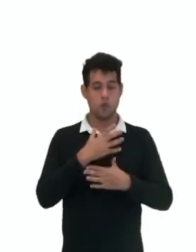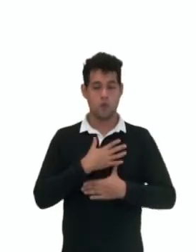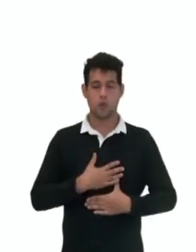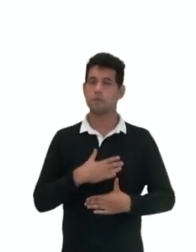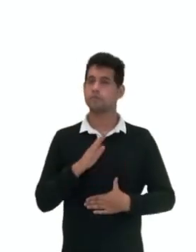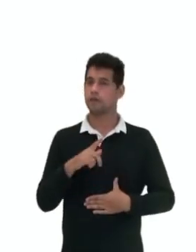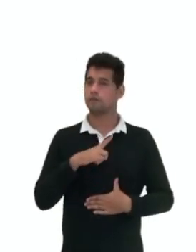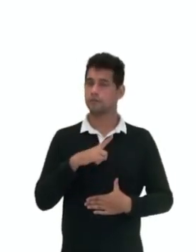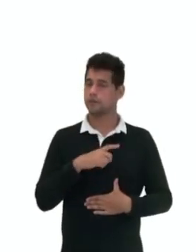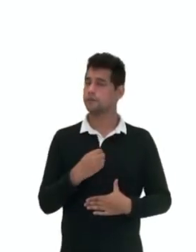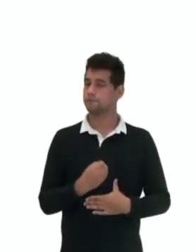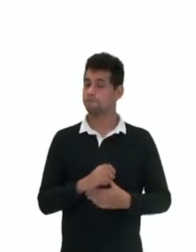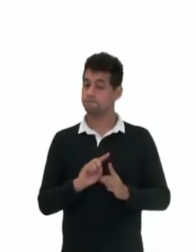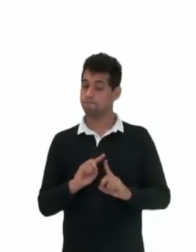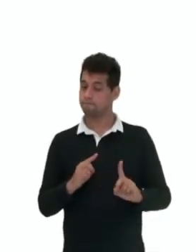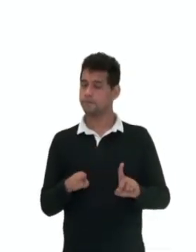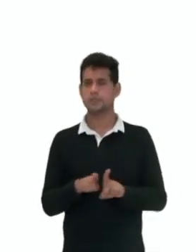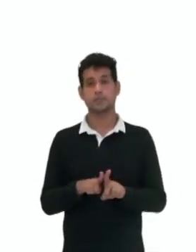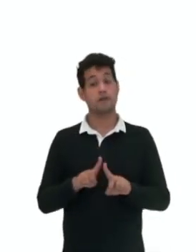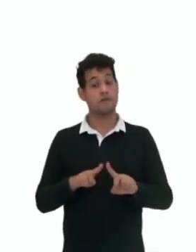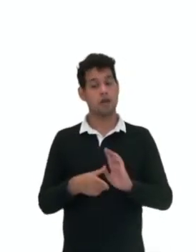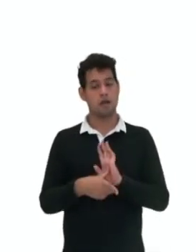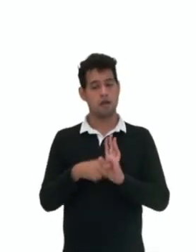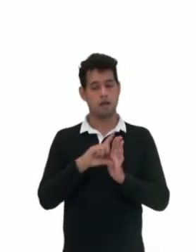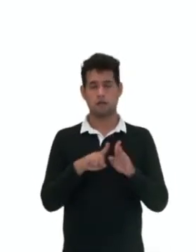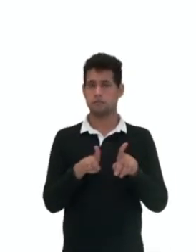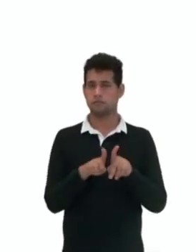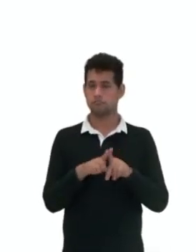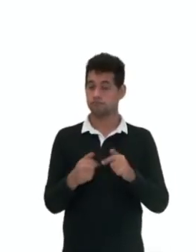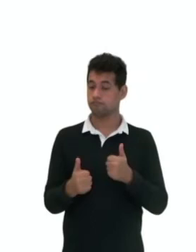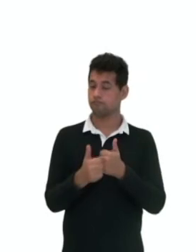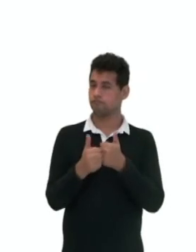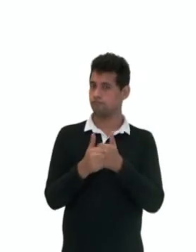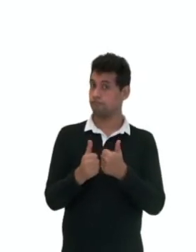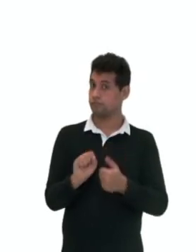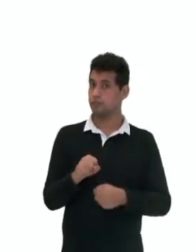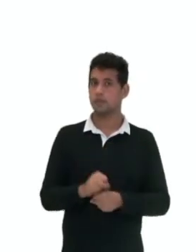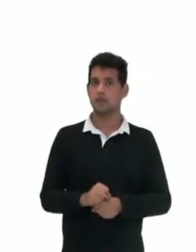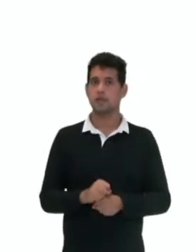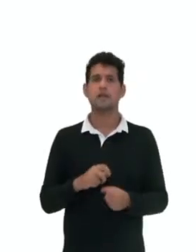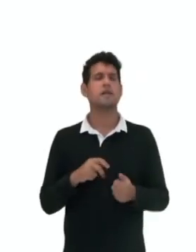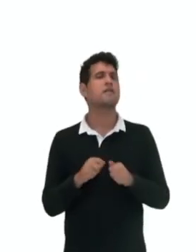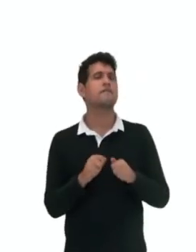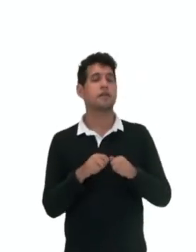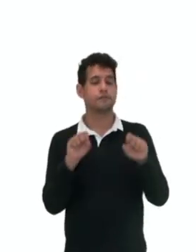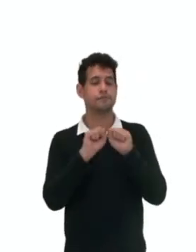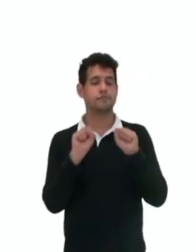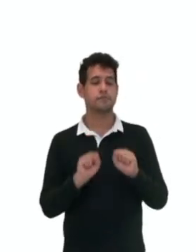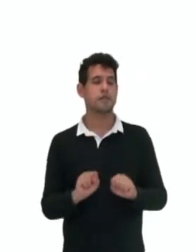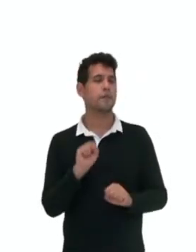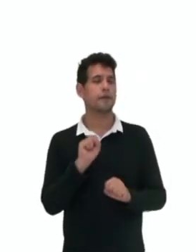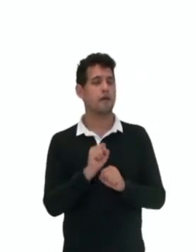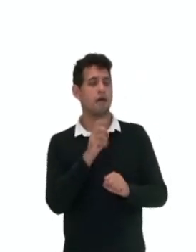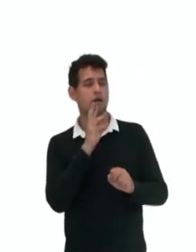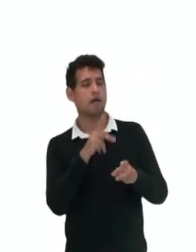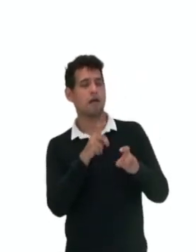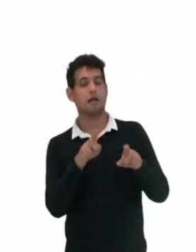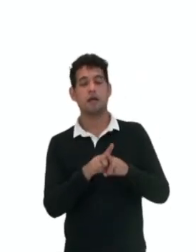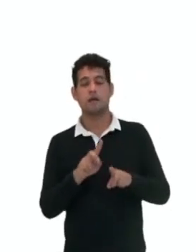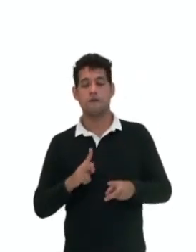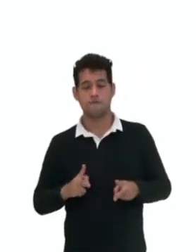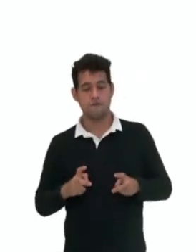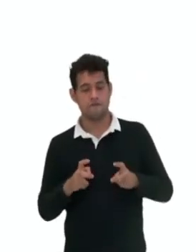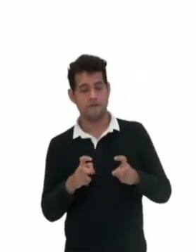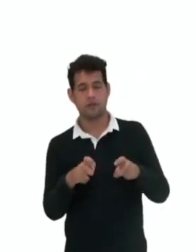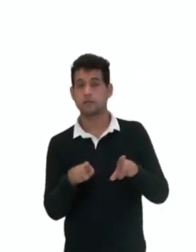um anticorpo contra. Então, ele se antecipa a uma possível invasão. Ele induz o sistema imunológico a reconhecer o vírus,